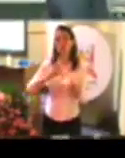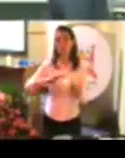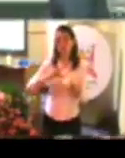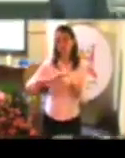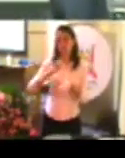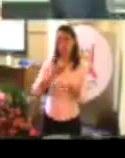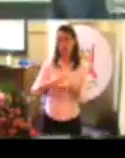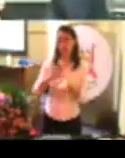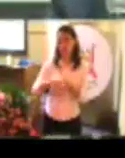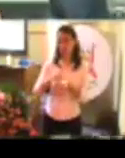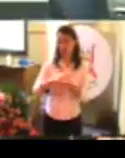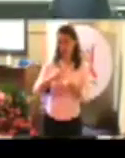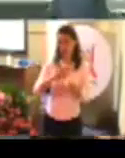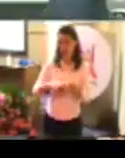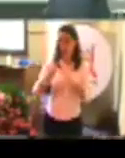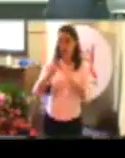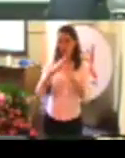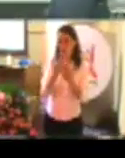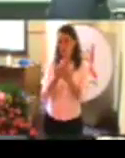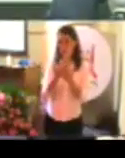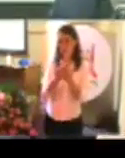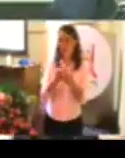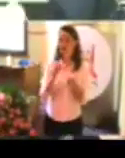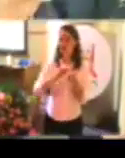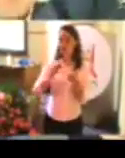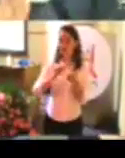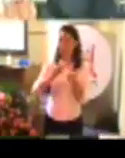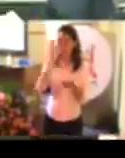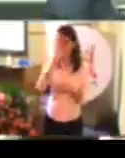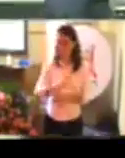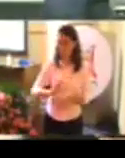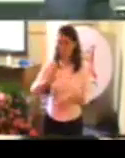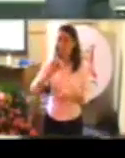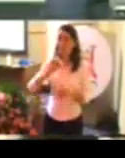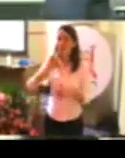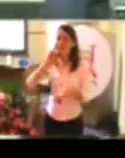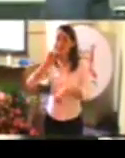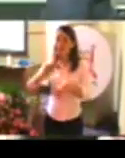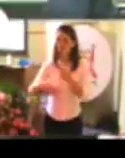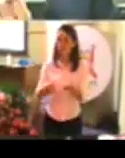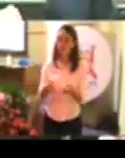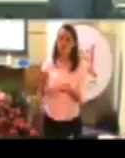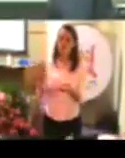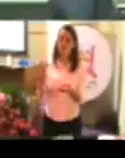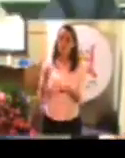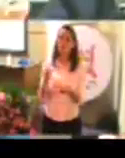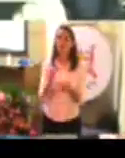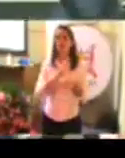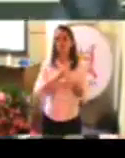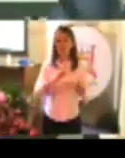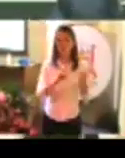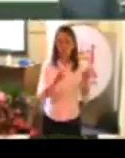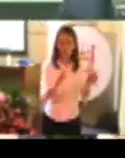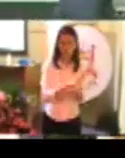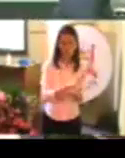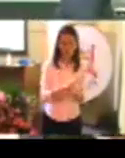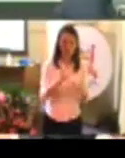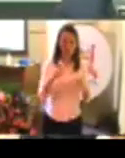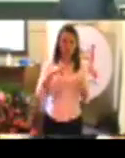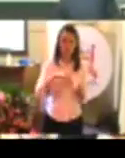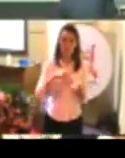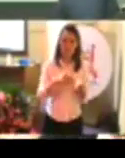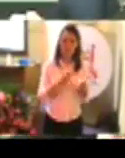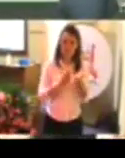de formação na Escola Nacional de Administração Pública e só tomam posse após aprovação no